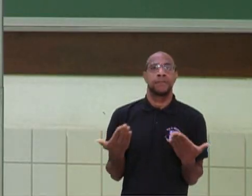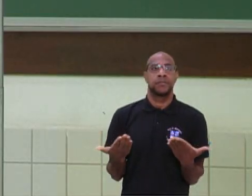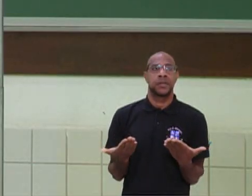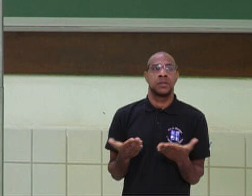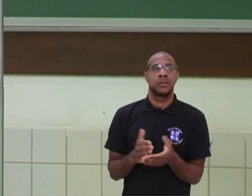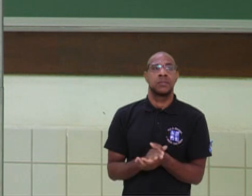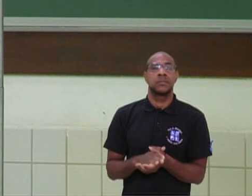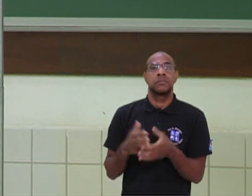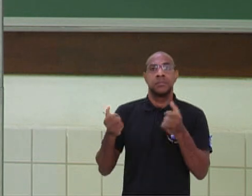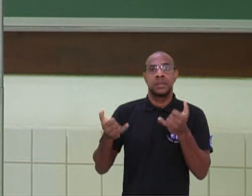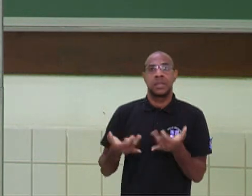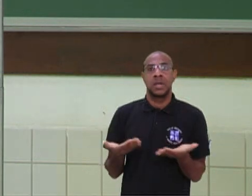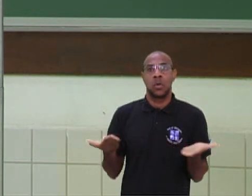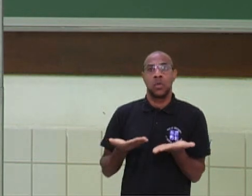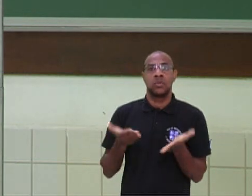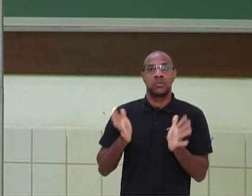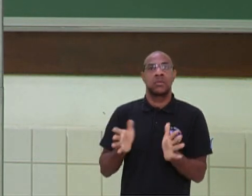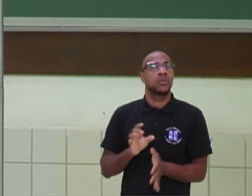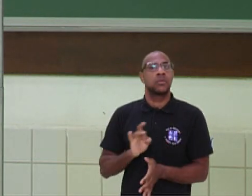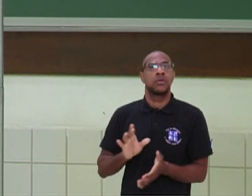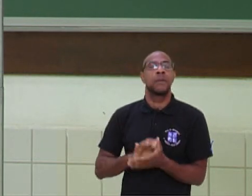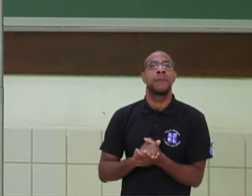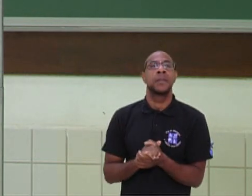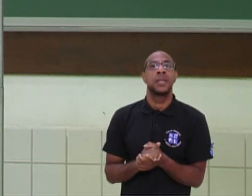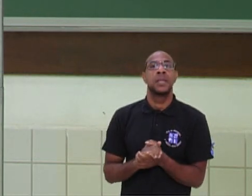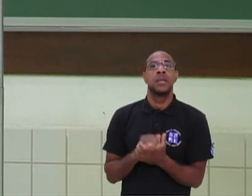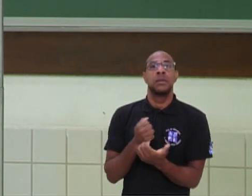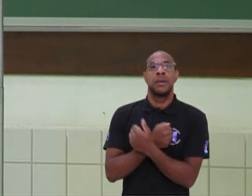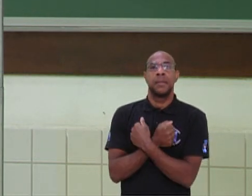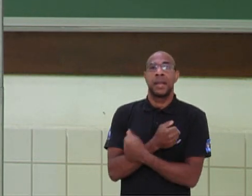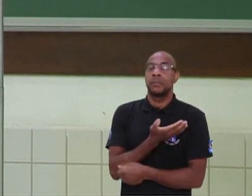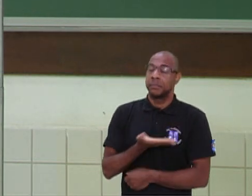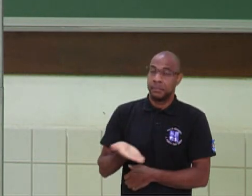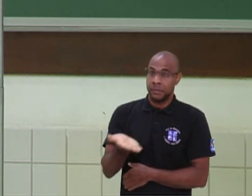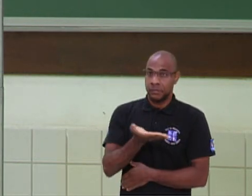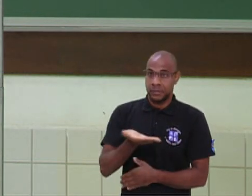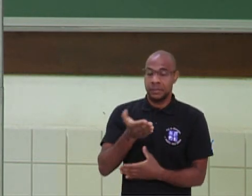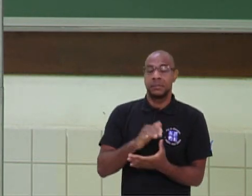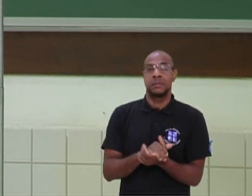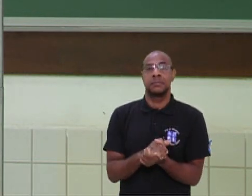tinha para dizer para vocês hoje era isso. Deixo sempre um abraço carinhoso em